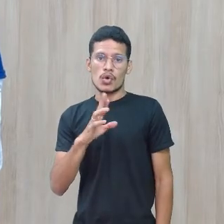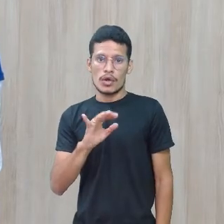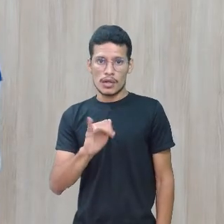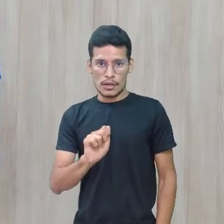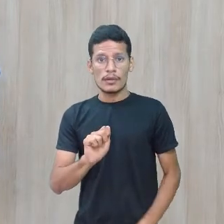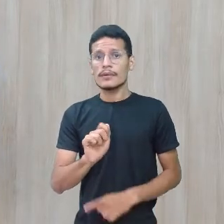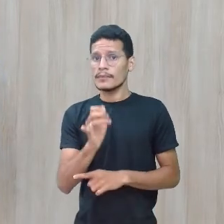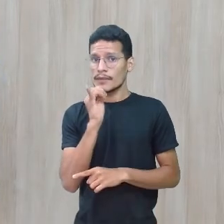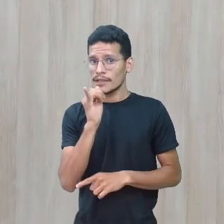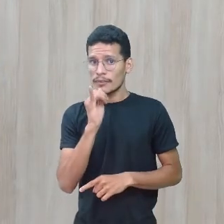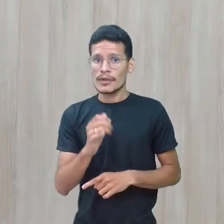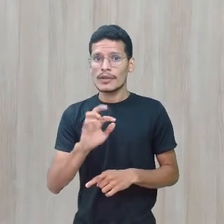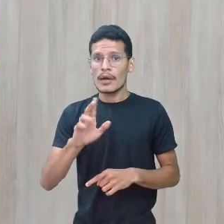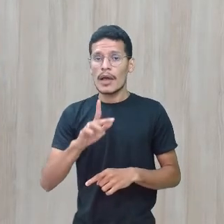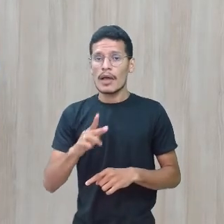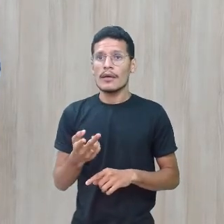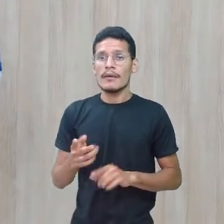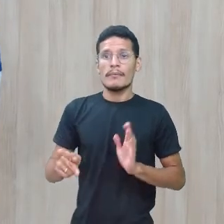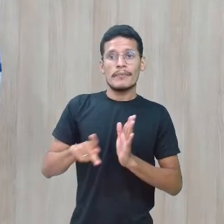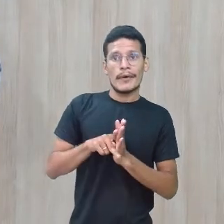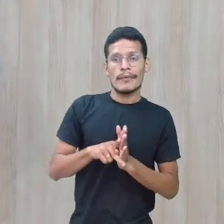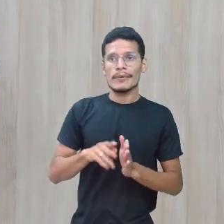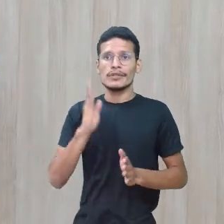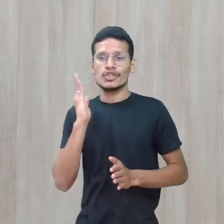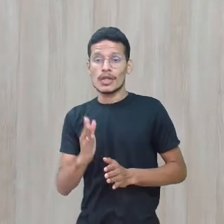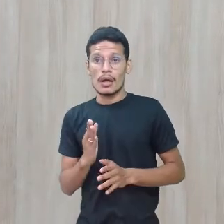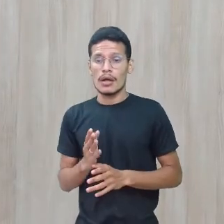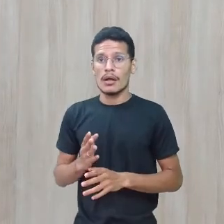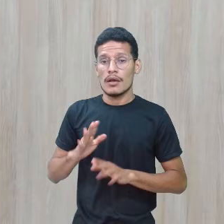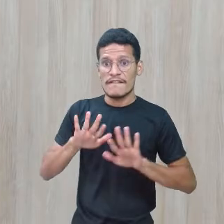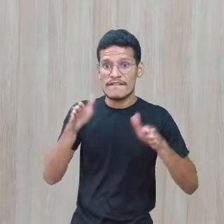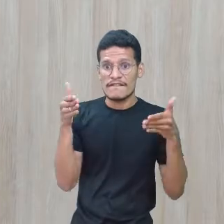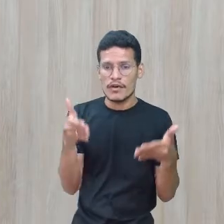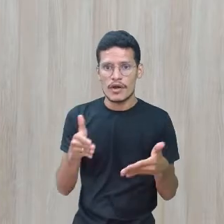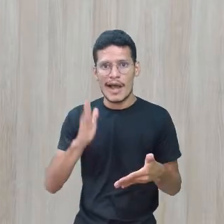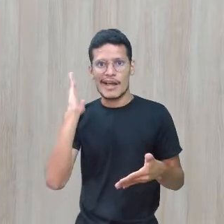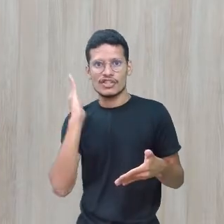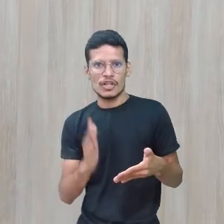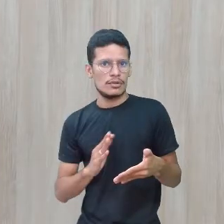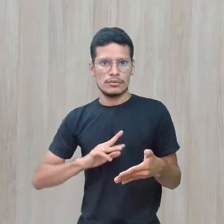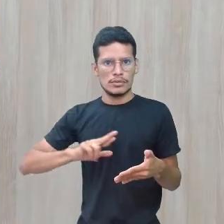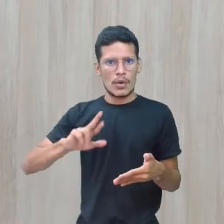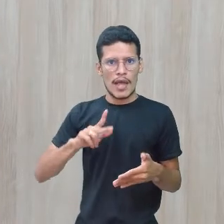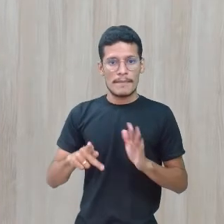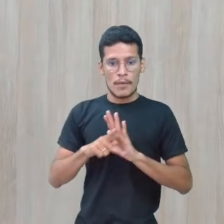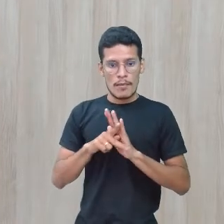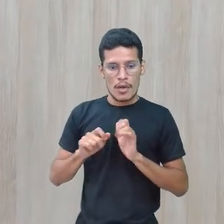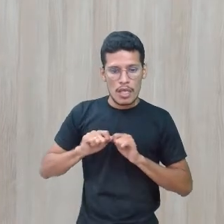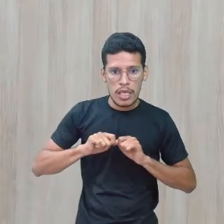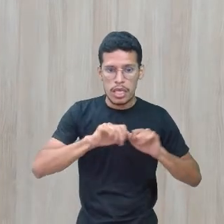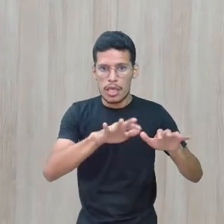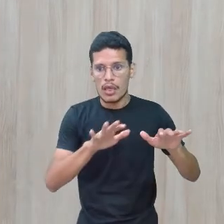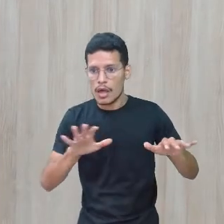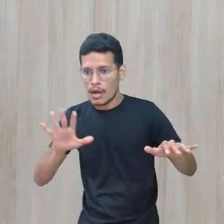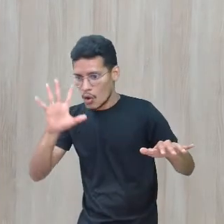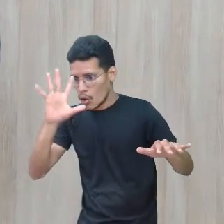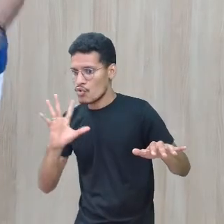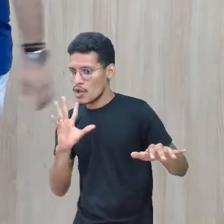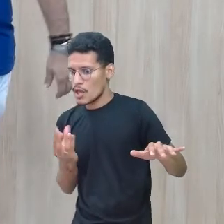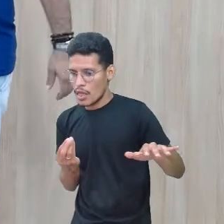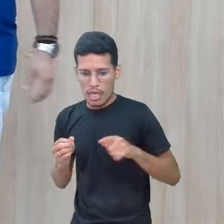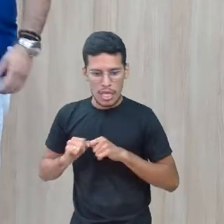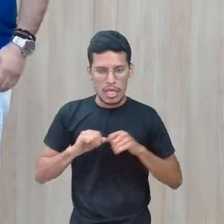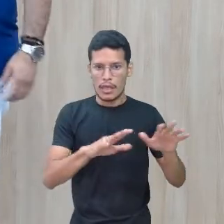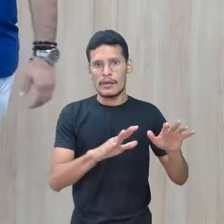lhe deixa aprisionado, né, não lhe deixa preso, não lhe deixa como um mero reprodutor de conhecimento. Então, nesse